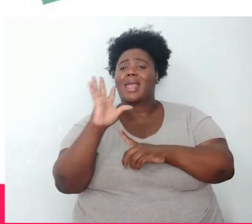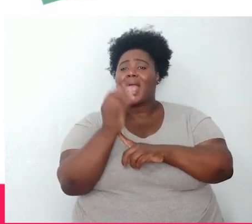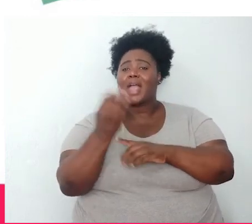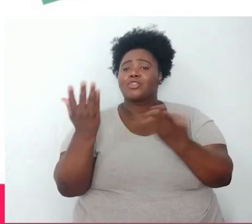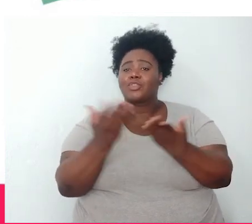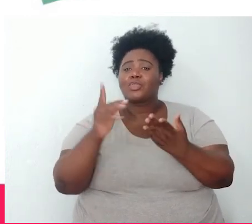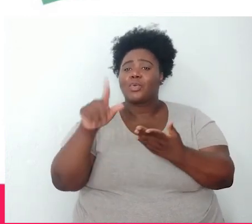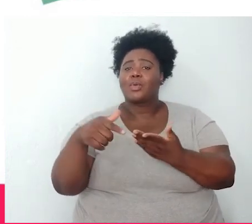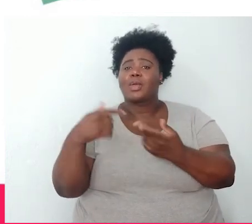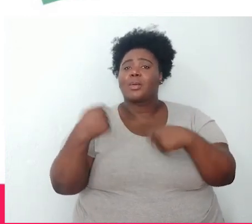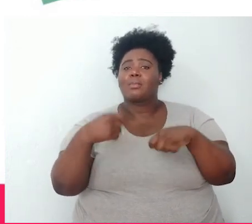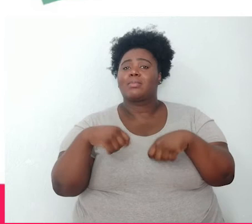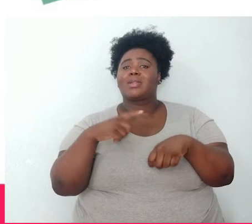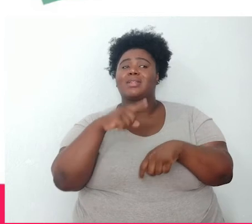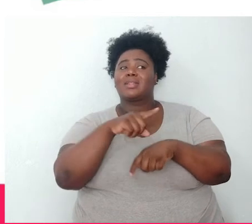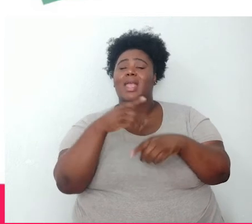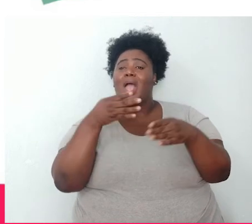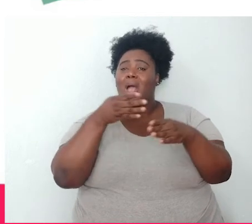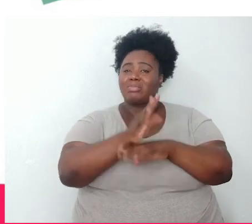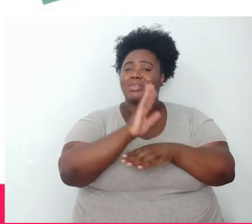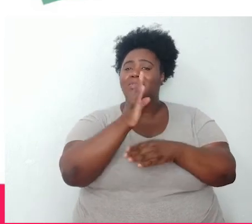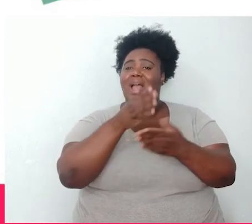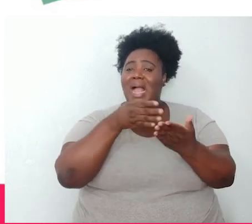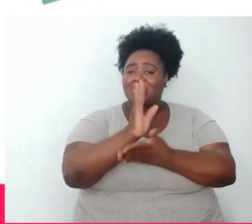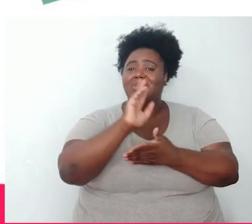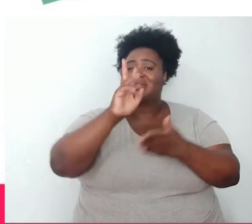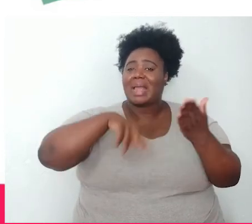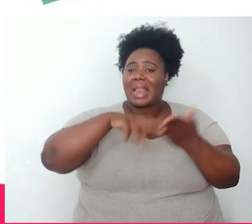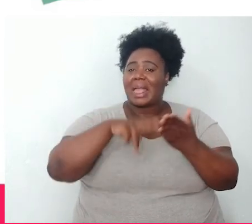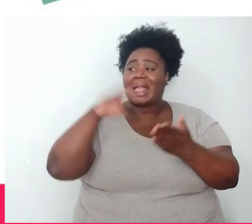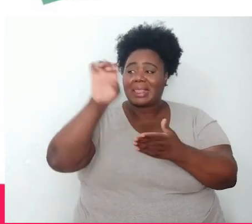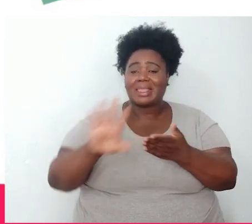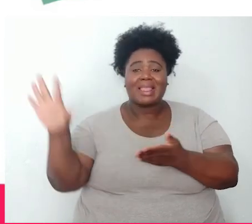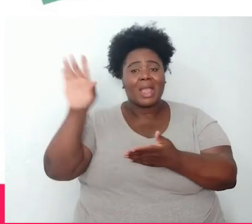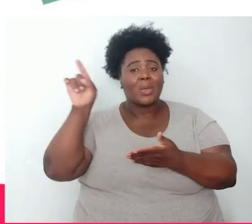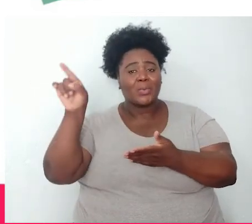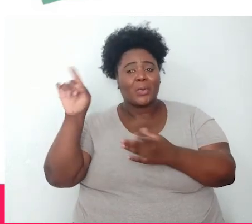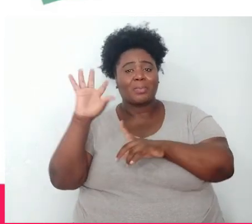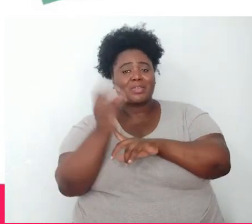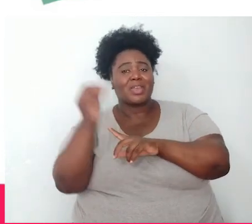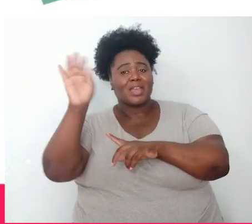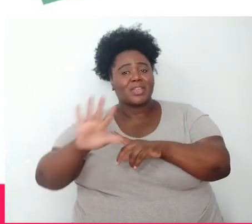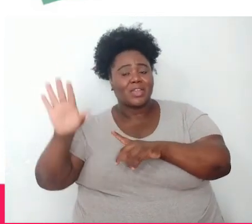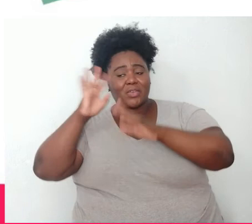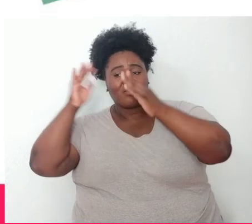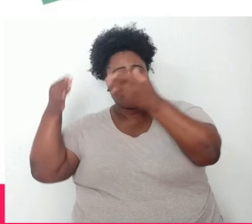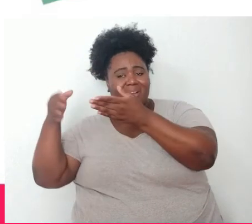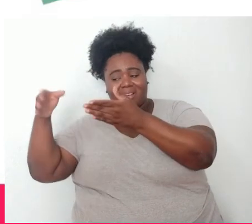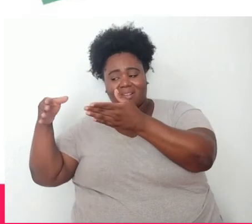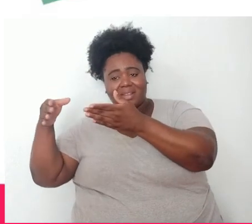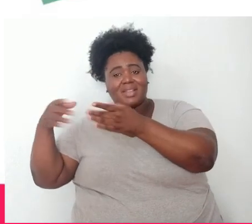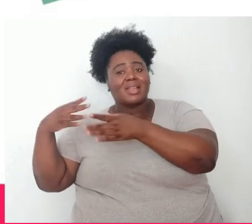a arte contemporânea tem que passar por um crivo de leitura de arte europeia, de arte